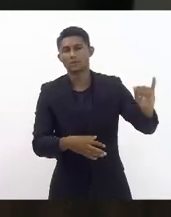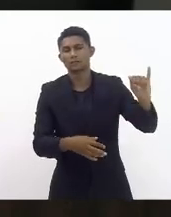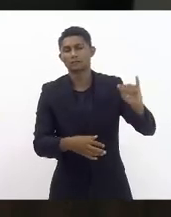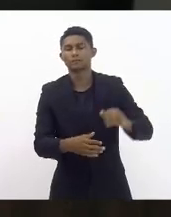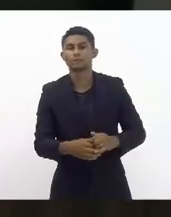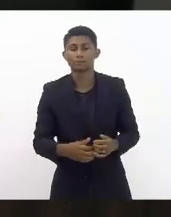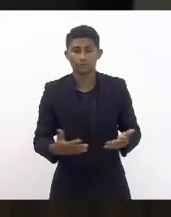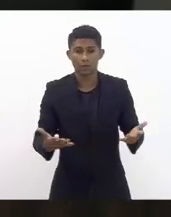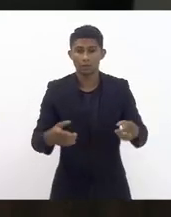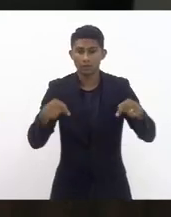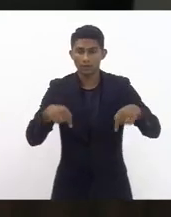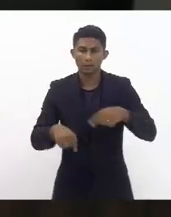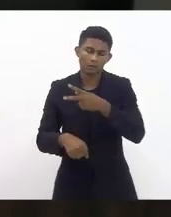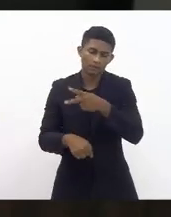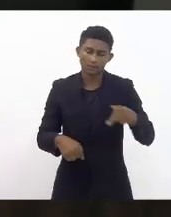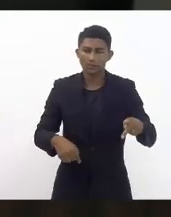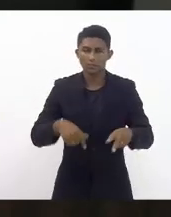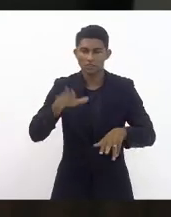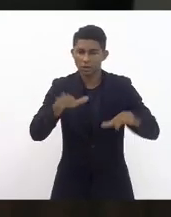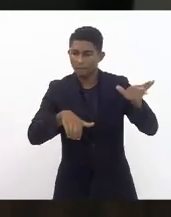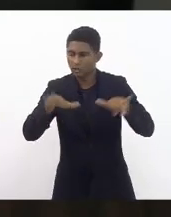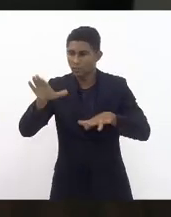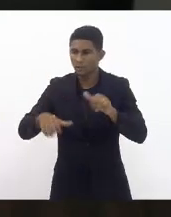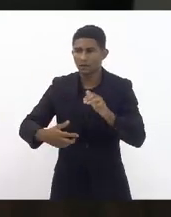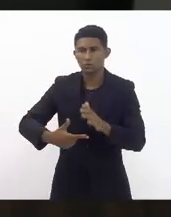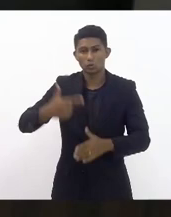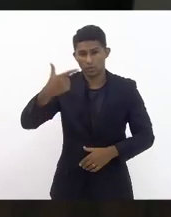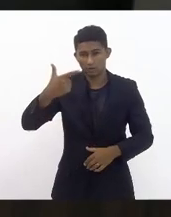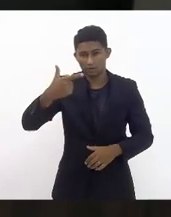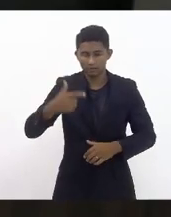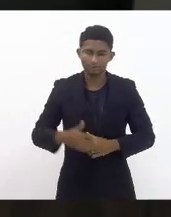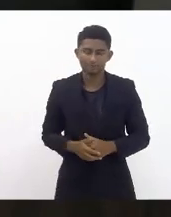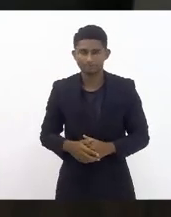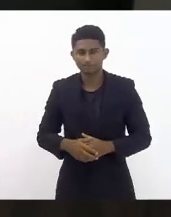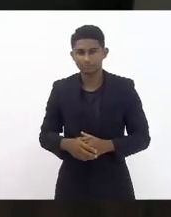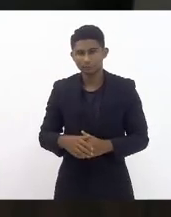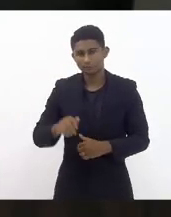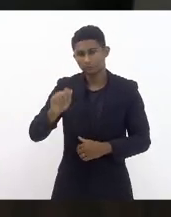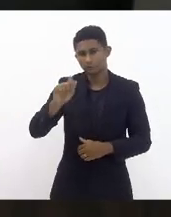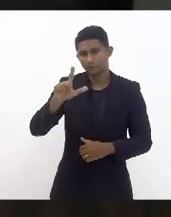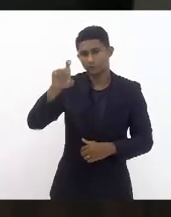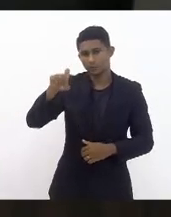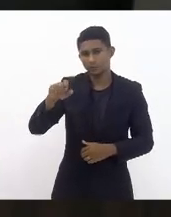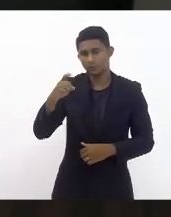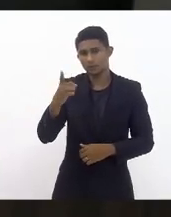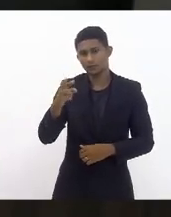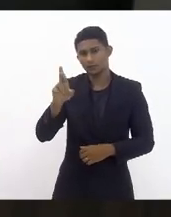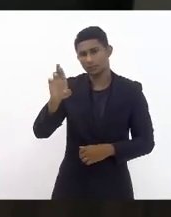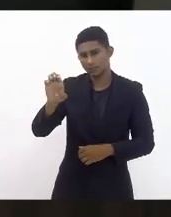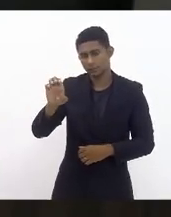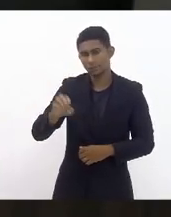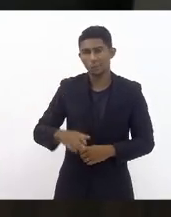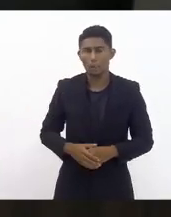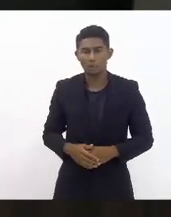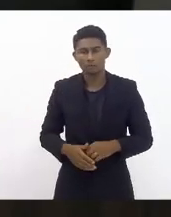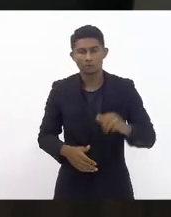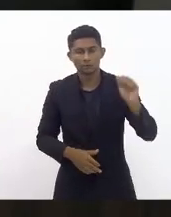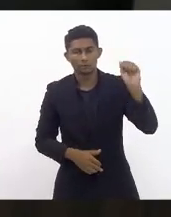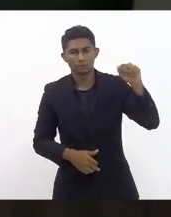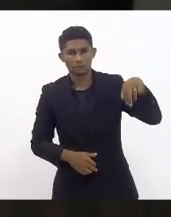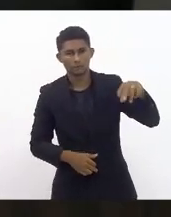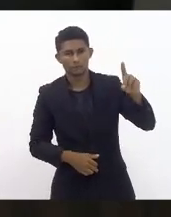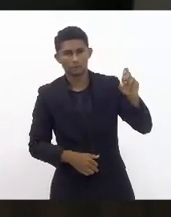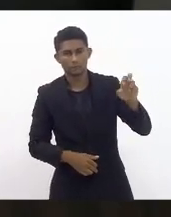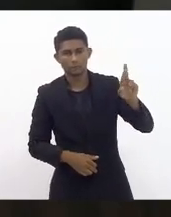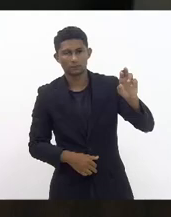Presidente, irá proceder à segunda chamada. Alexandre Knoploch. Alexandre Knoploch. Anderson